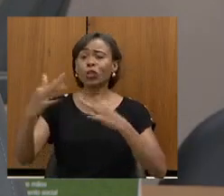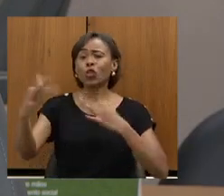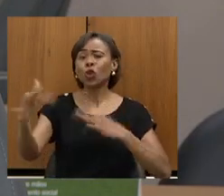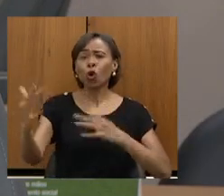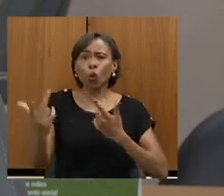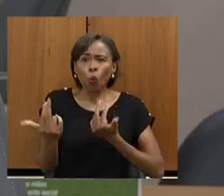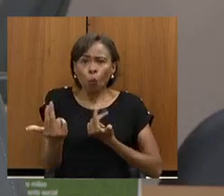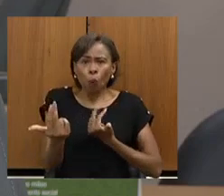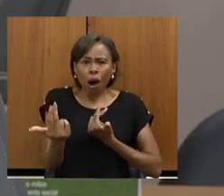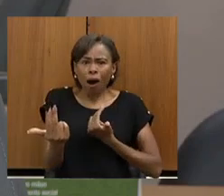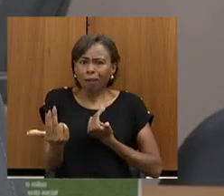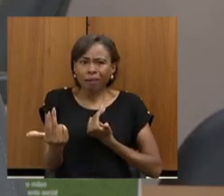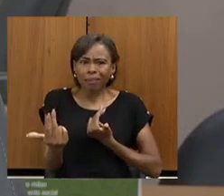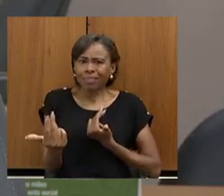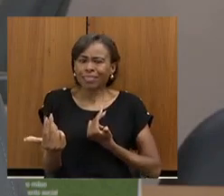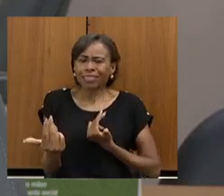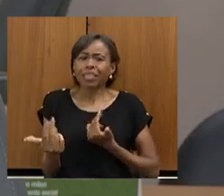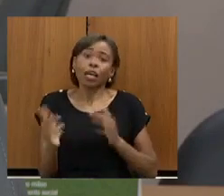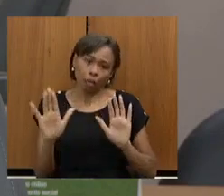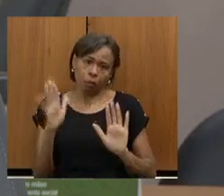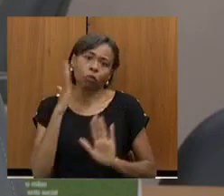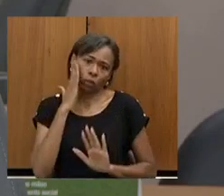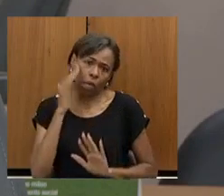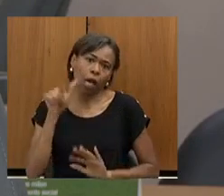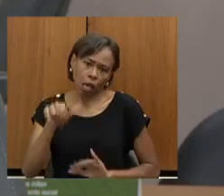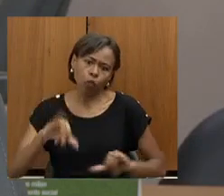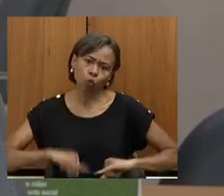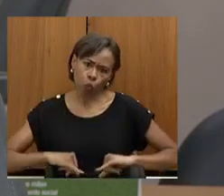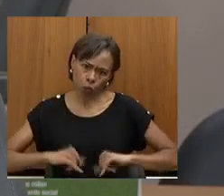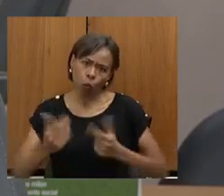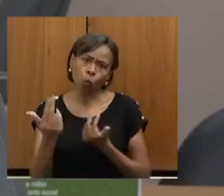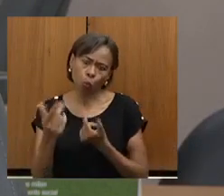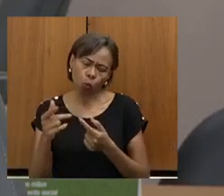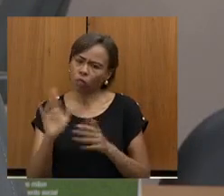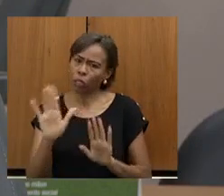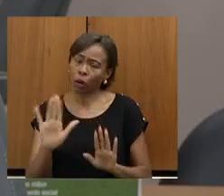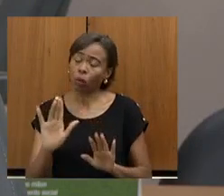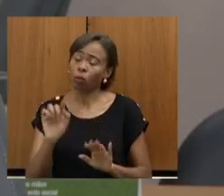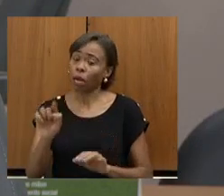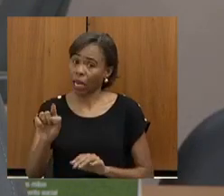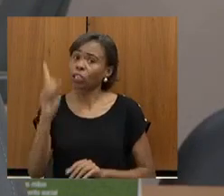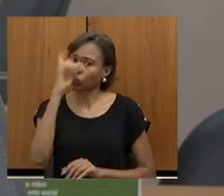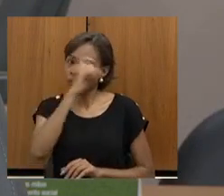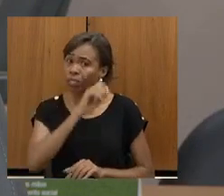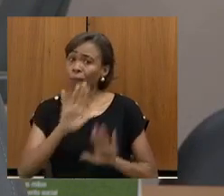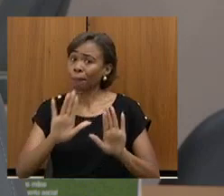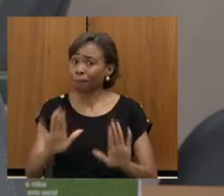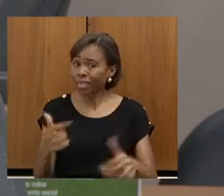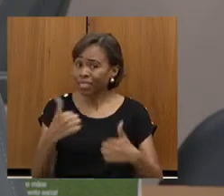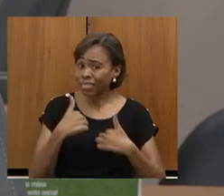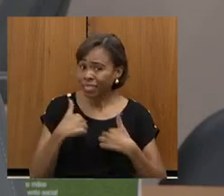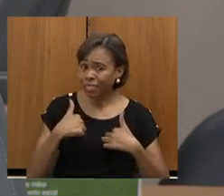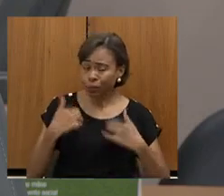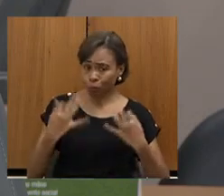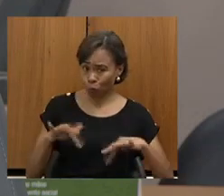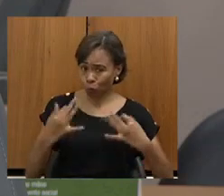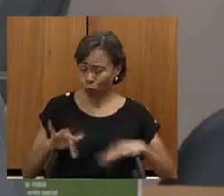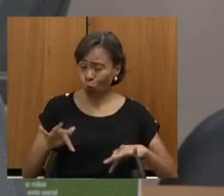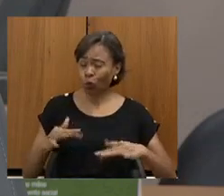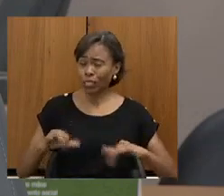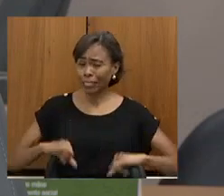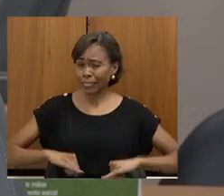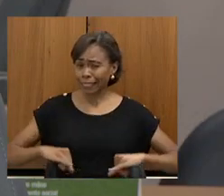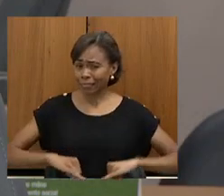Eu não diminuo a dor dela, imagino que esteja doendo, que seja muito difícil para ela. mas a dor que eu estou vivendo...